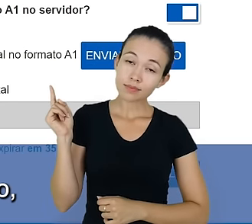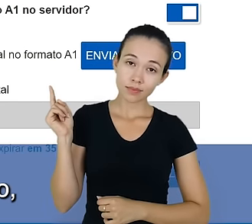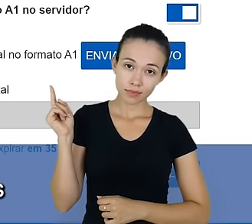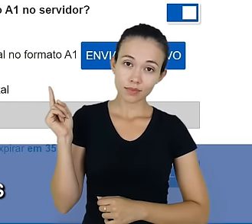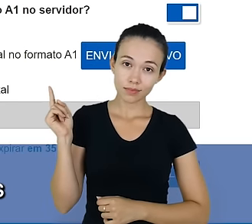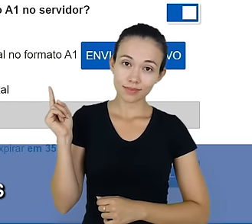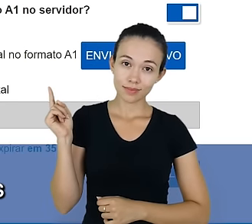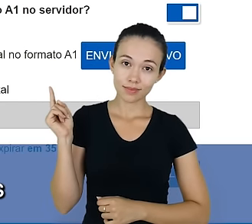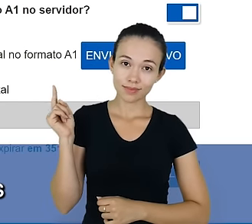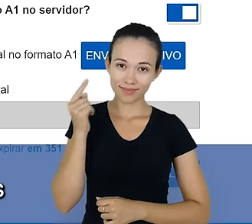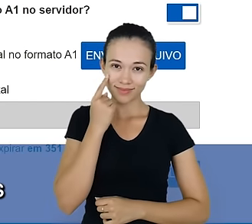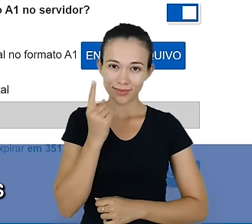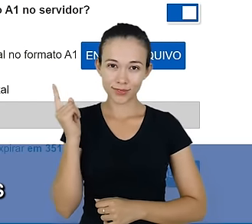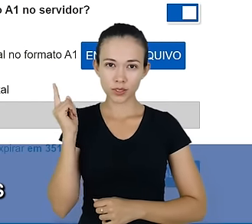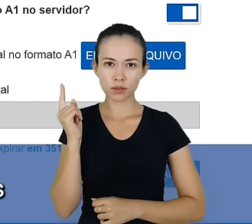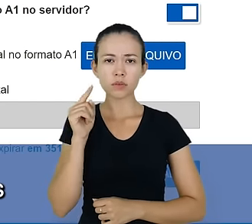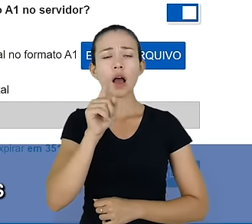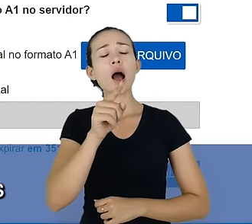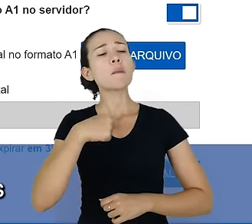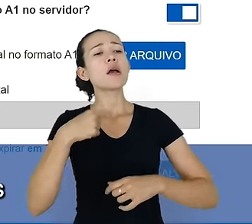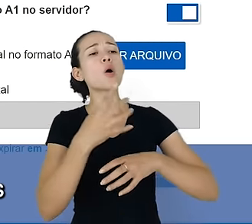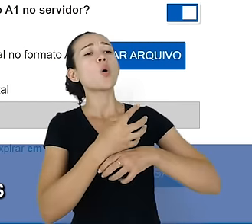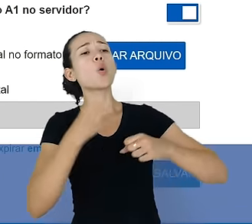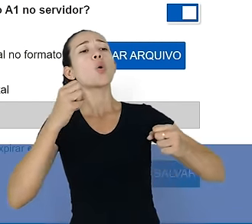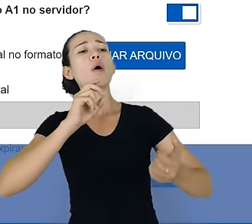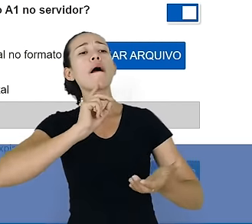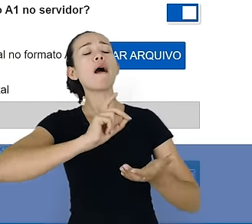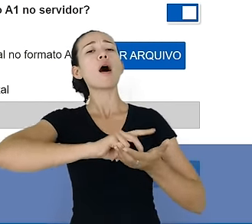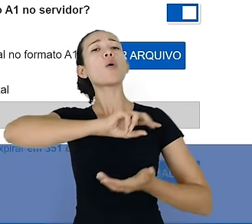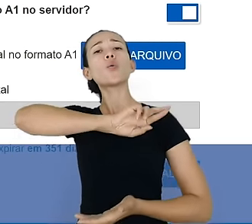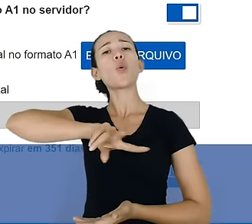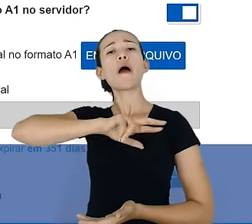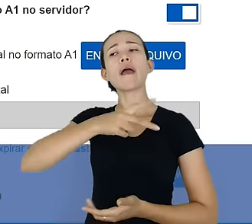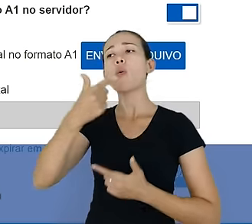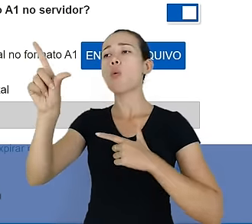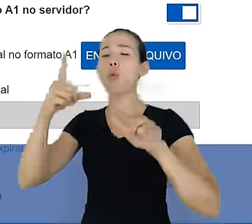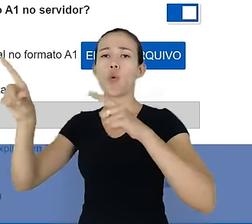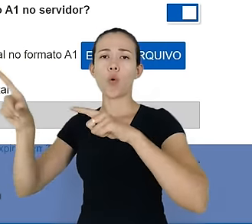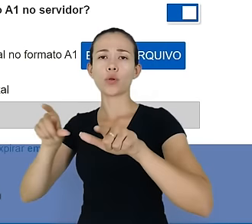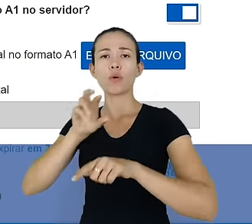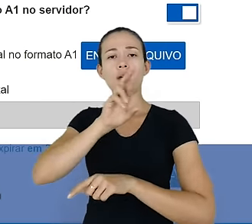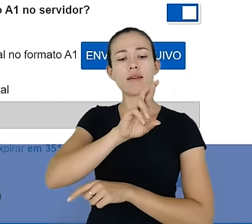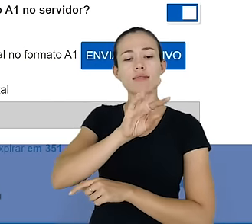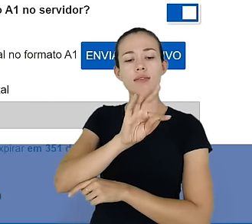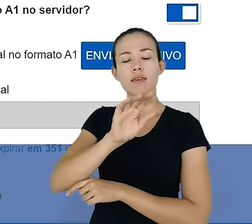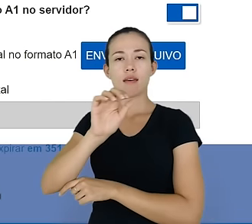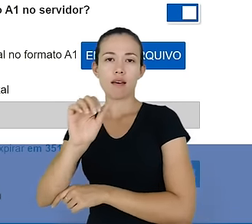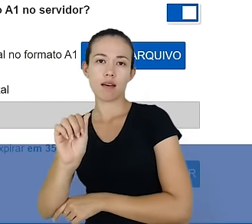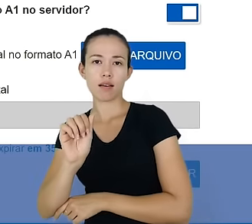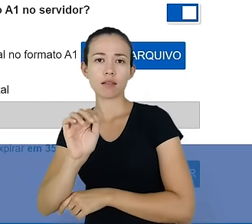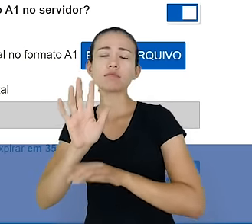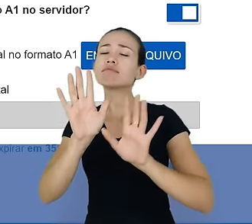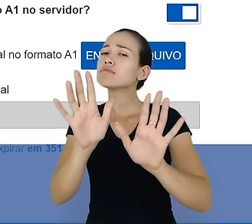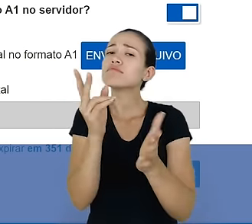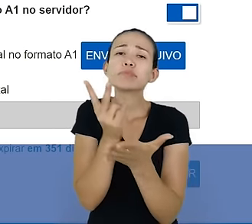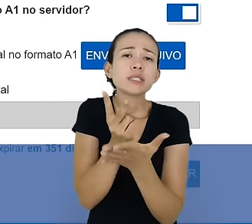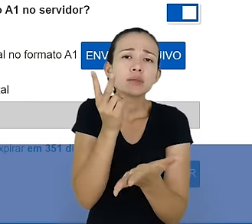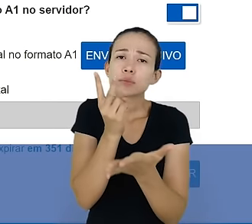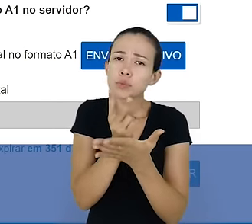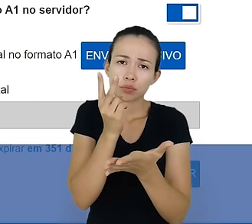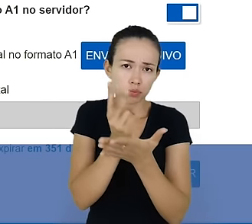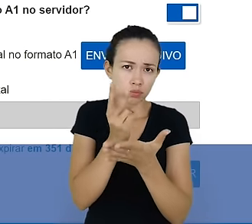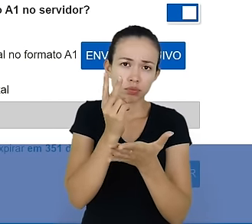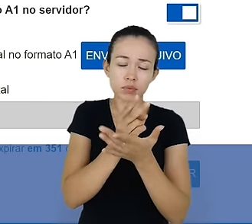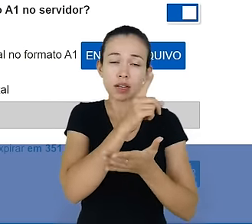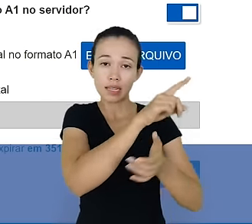mesmo porque às vezes o cara fala ah mas eu não sou lucro real lucro presumo s alguma outra coisa rpa regime periódico e apuração é a mesma situação